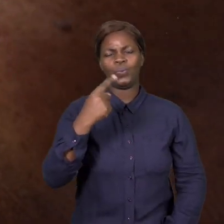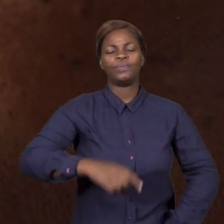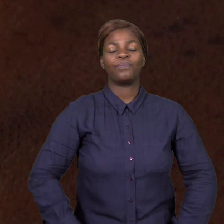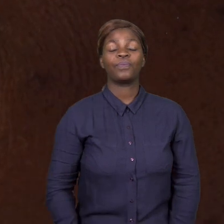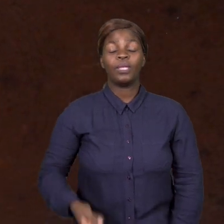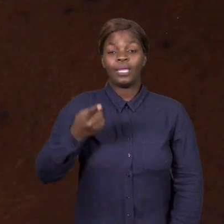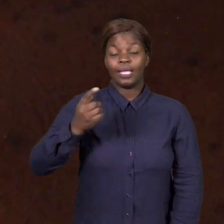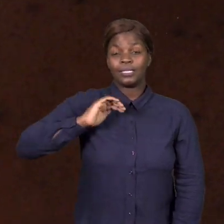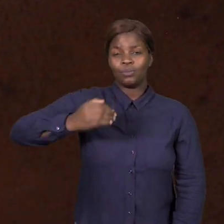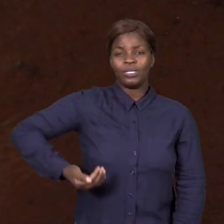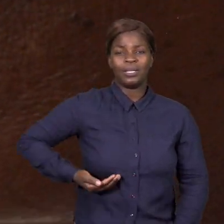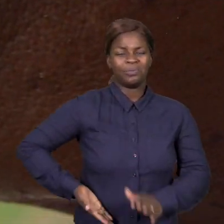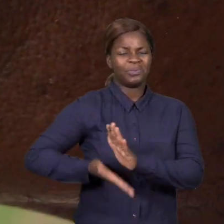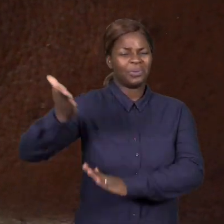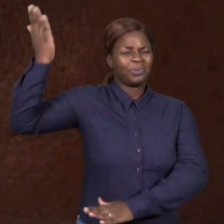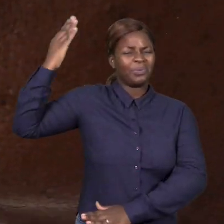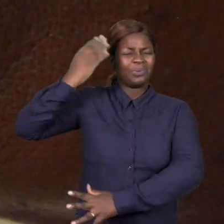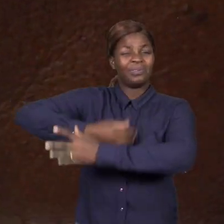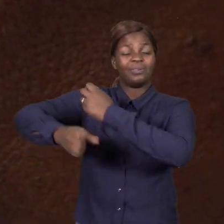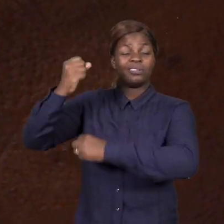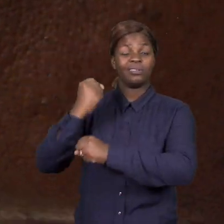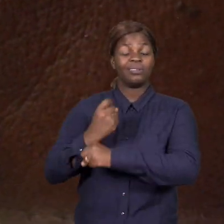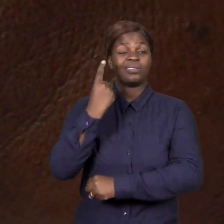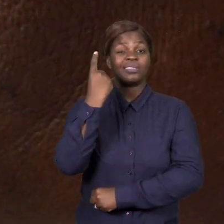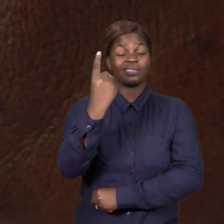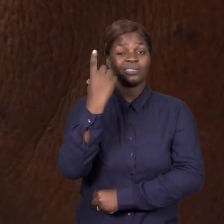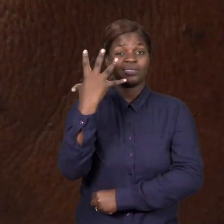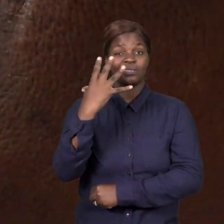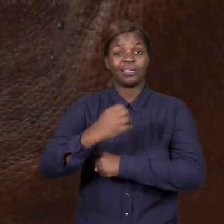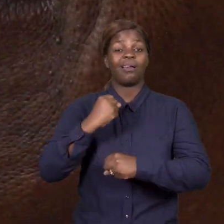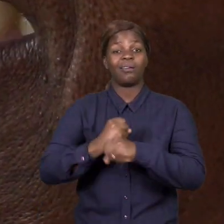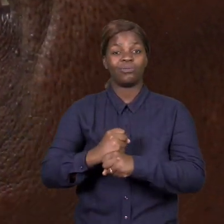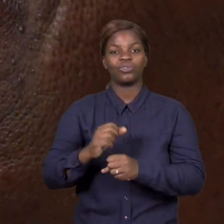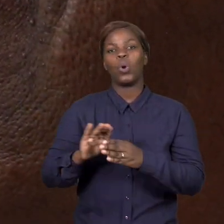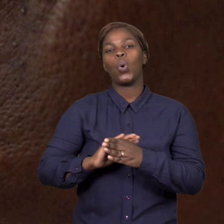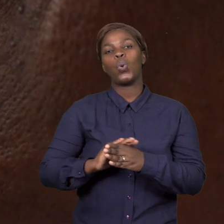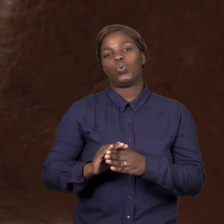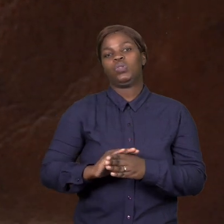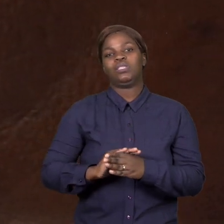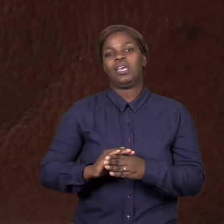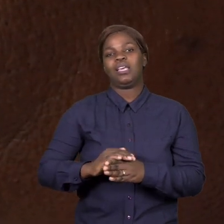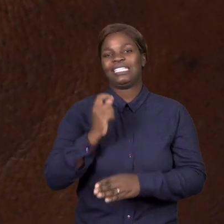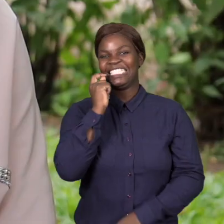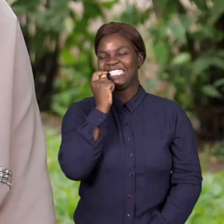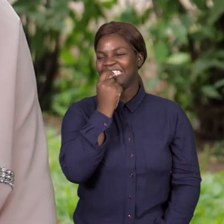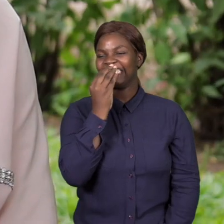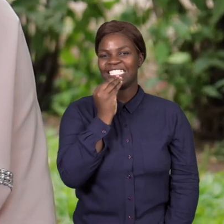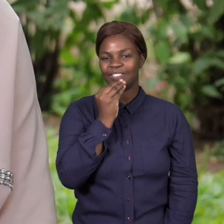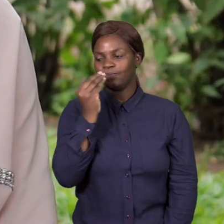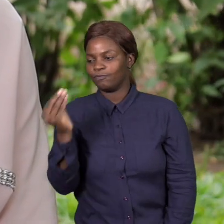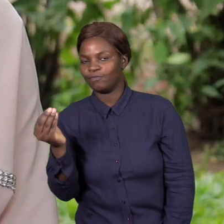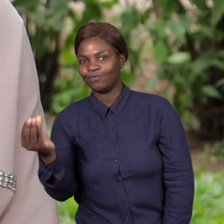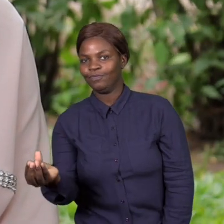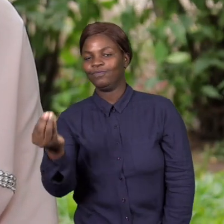utiliza prótese dentária, o que lhe ajudou na recuperação da função mastigatória e na sua autoestima. Chegou a